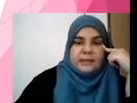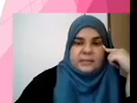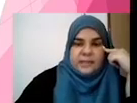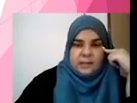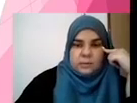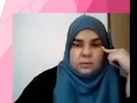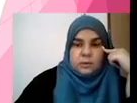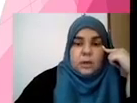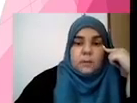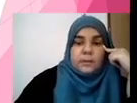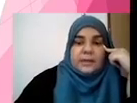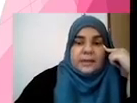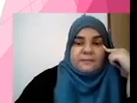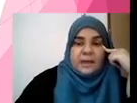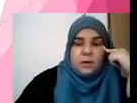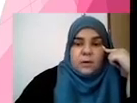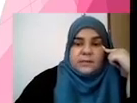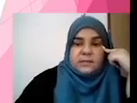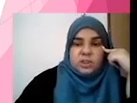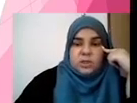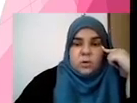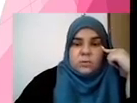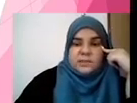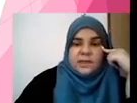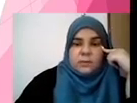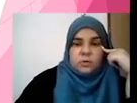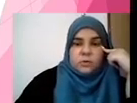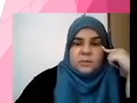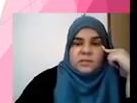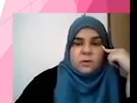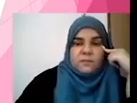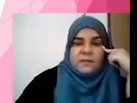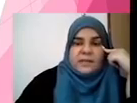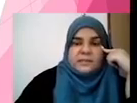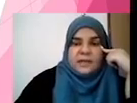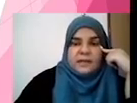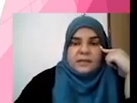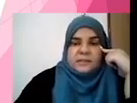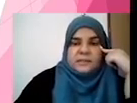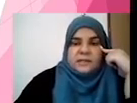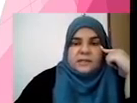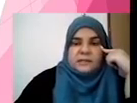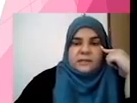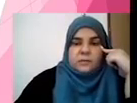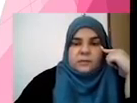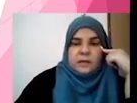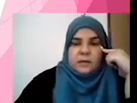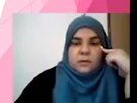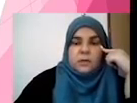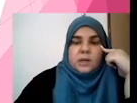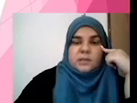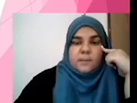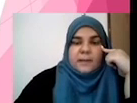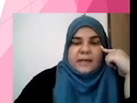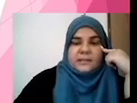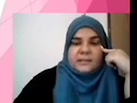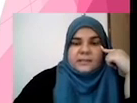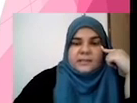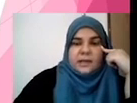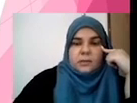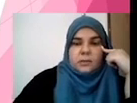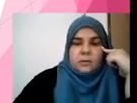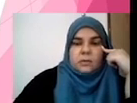que incentro? Porque ele vai coincidir com o centro de uma circunferência inscrita no triângulo. Se eu pegar